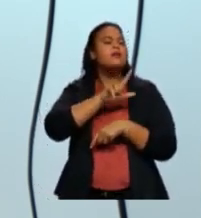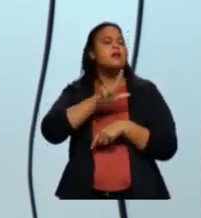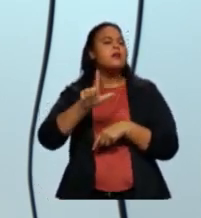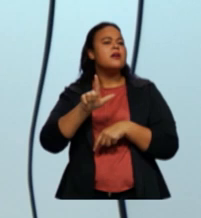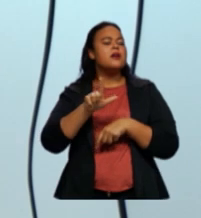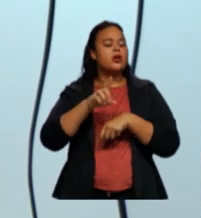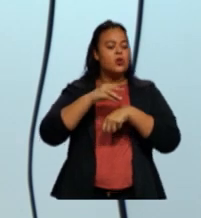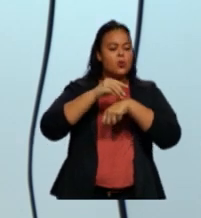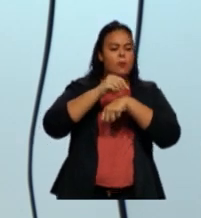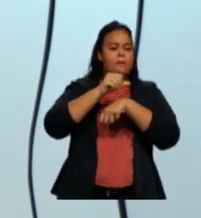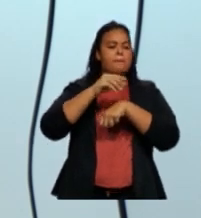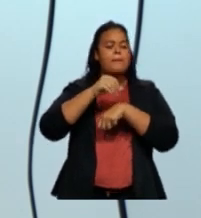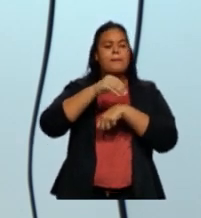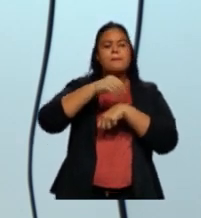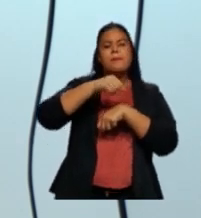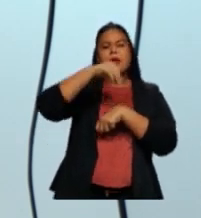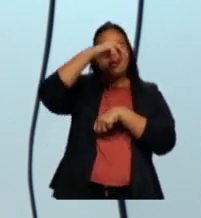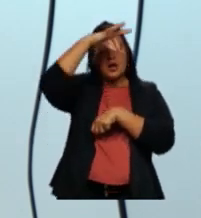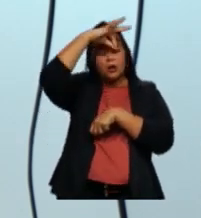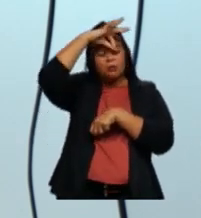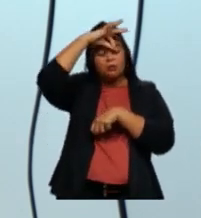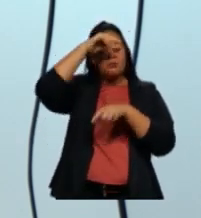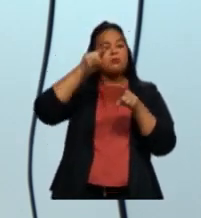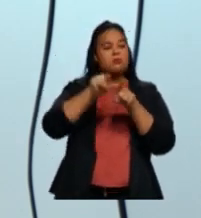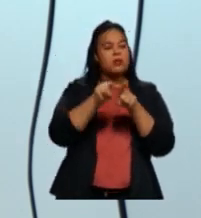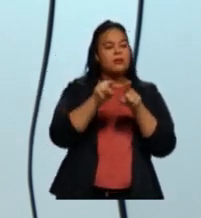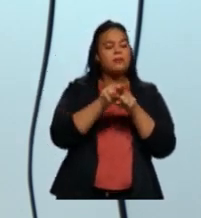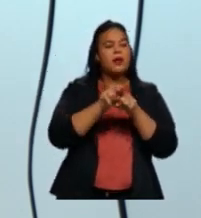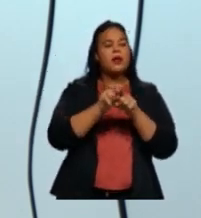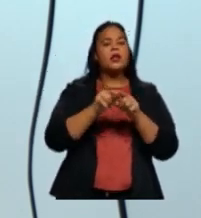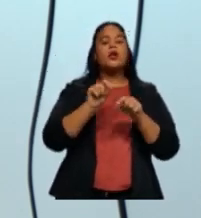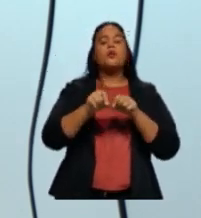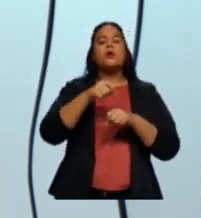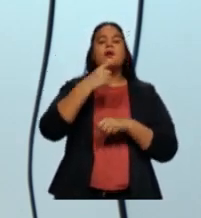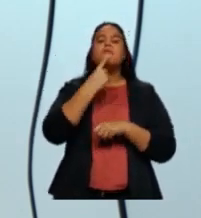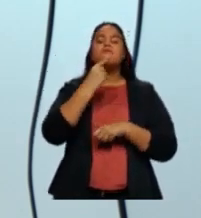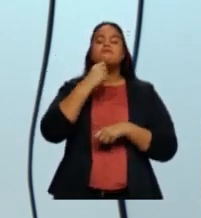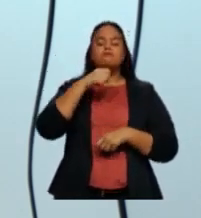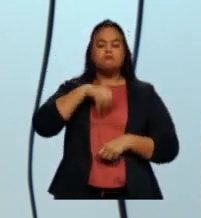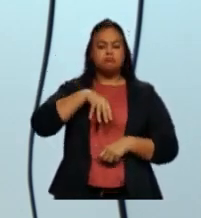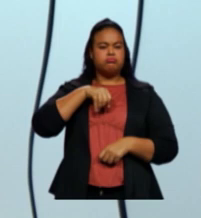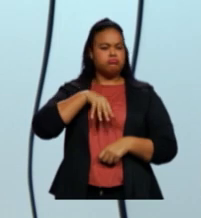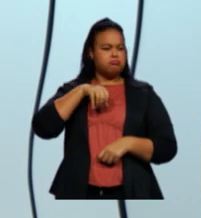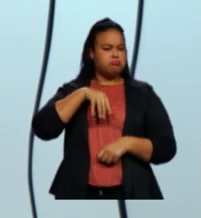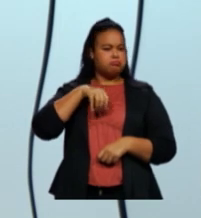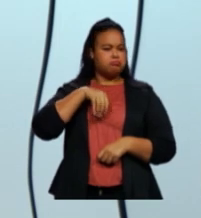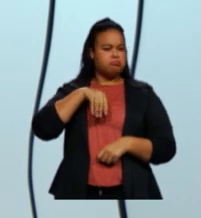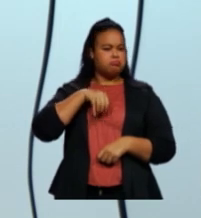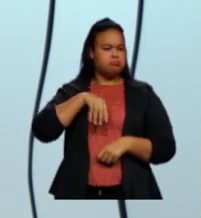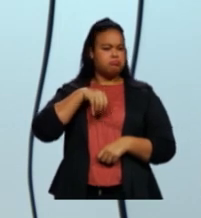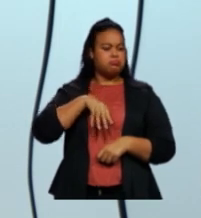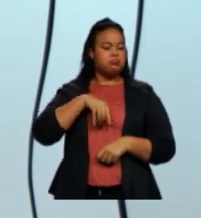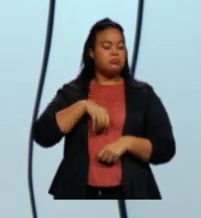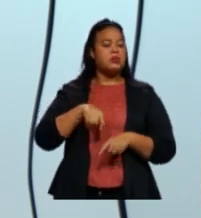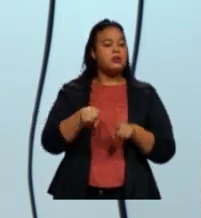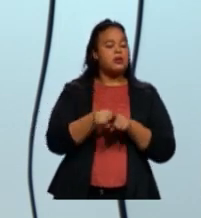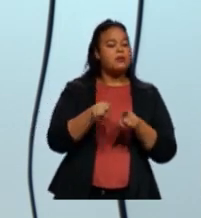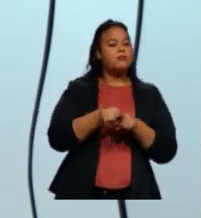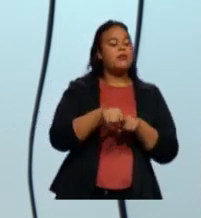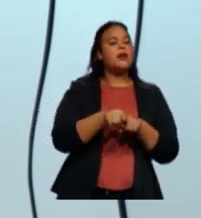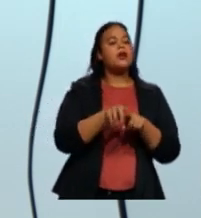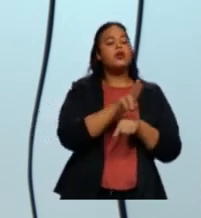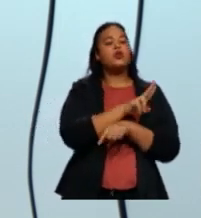nas genitálias e nas axilas, e também a menstruação é dada aos hormônios sexual, que a gente chama